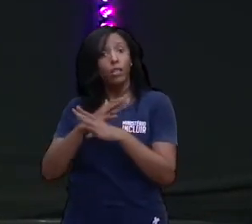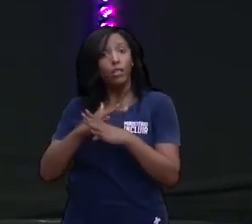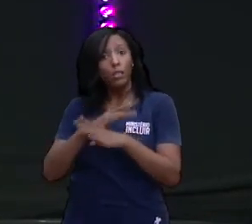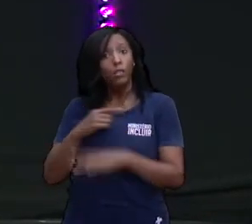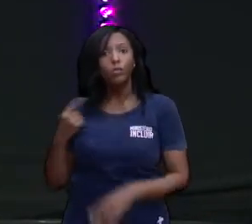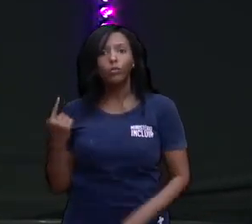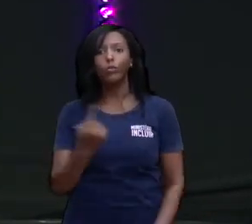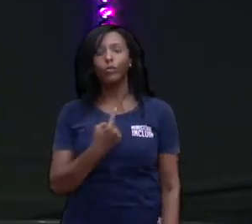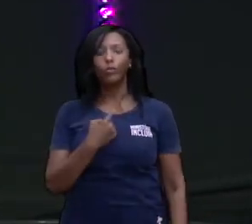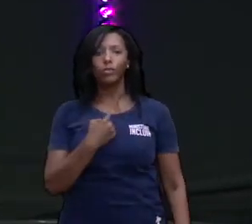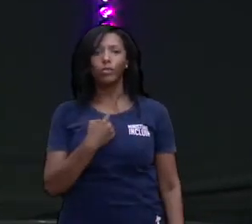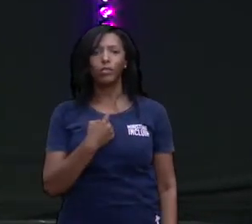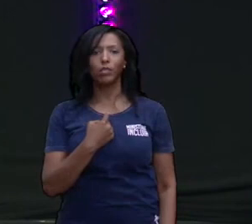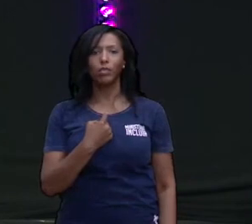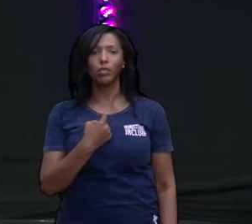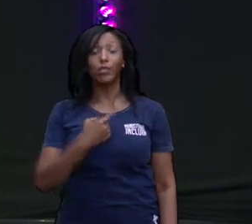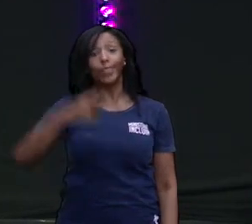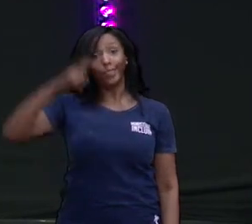assustador